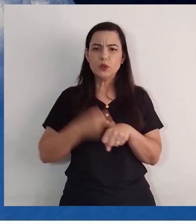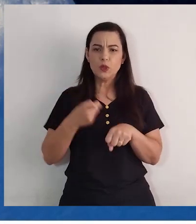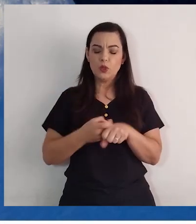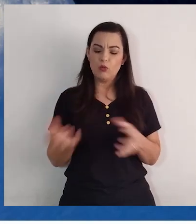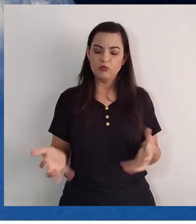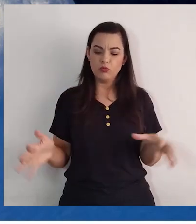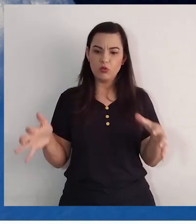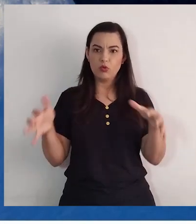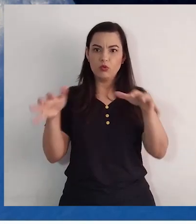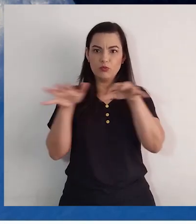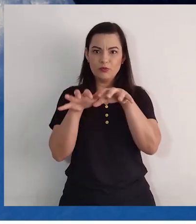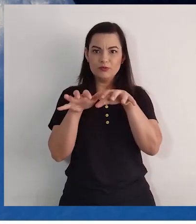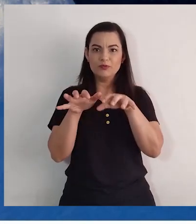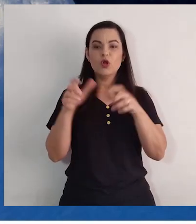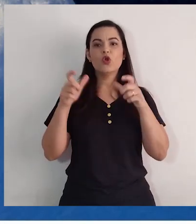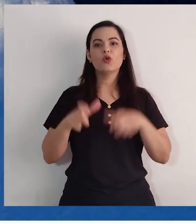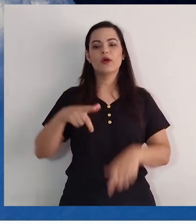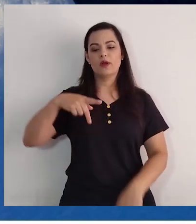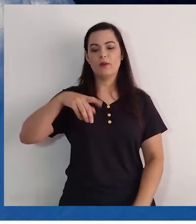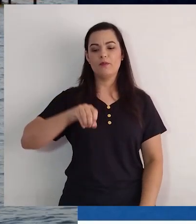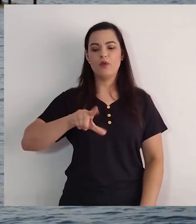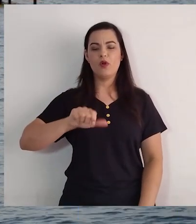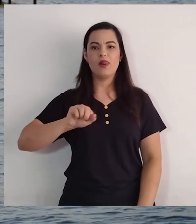Ui, que frio!